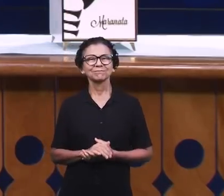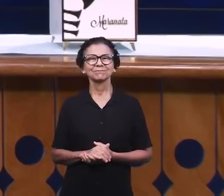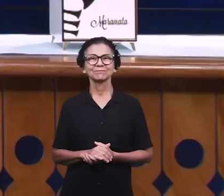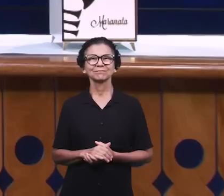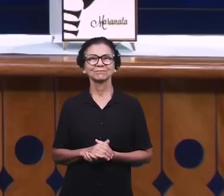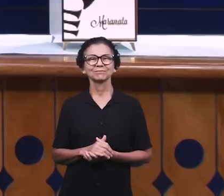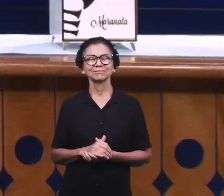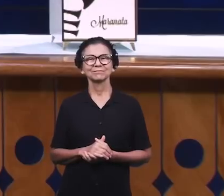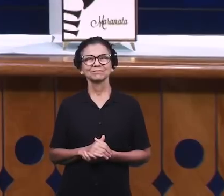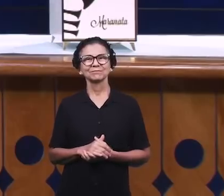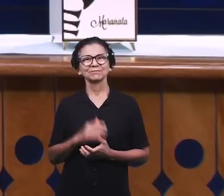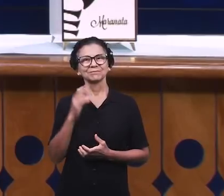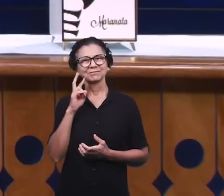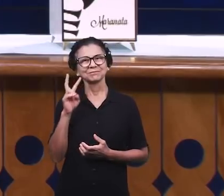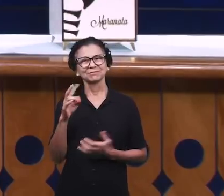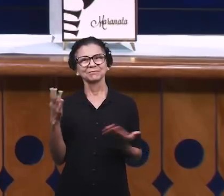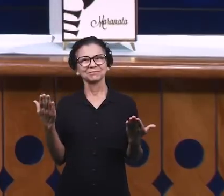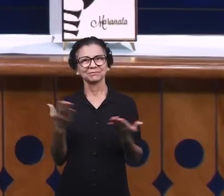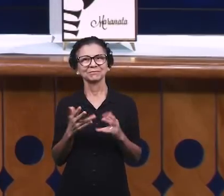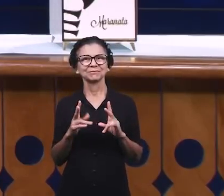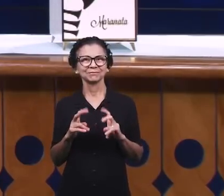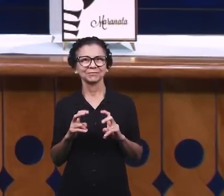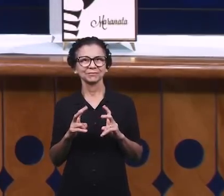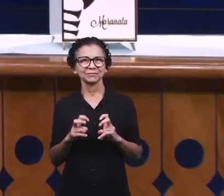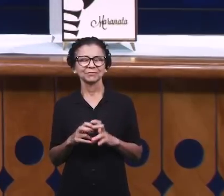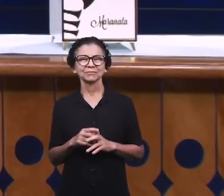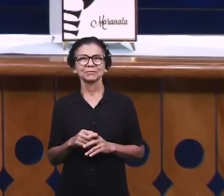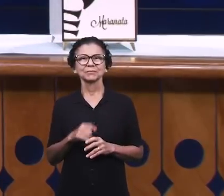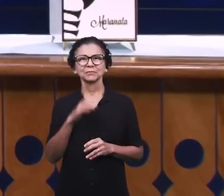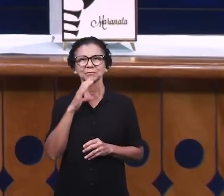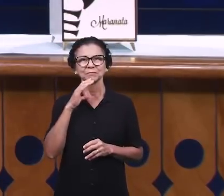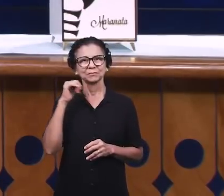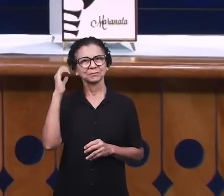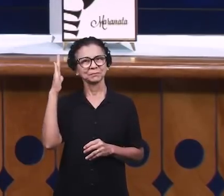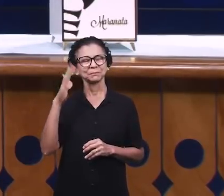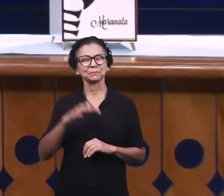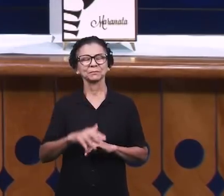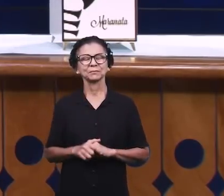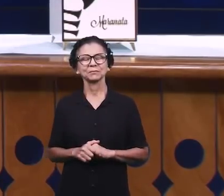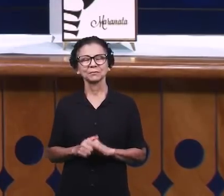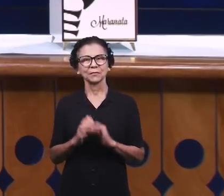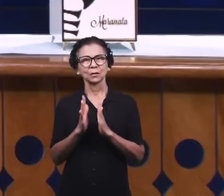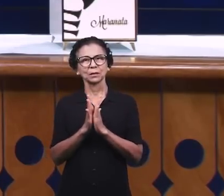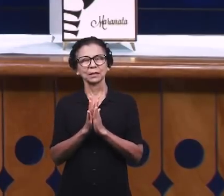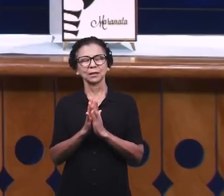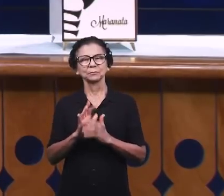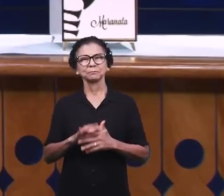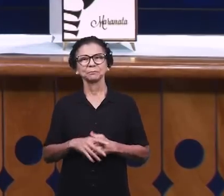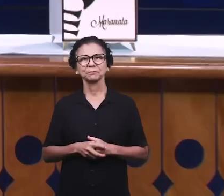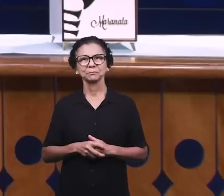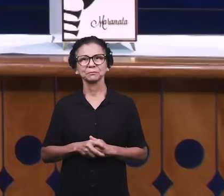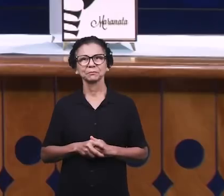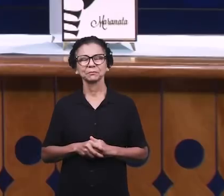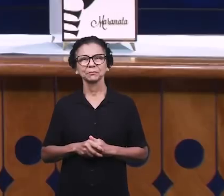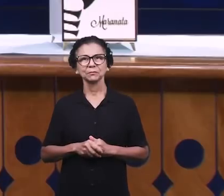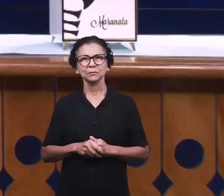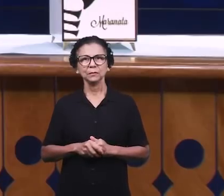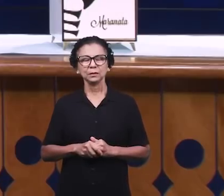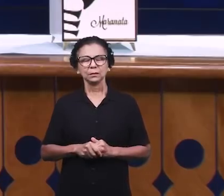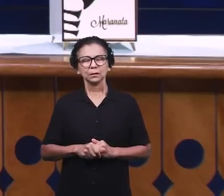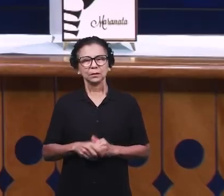hoje um tema doutrinário e assim a gente cresce mais no entendimento da palavra. Amém? Nós vamos agora orar, entregando no altar do Senhor esse